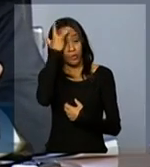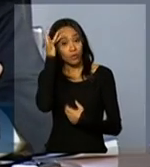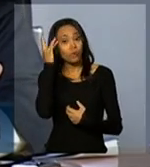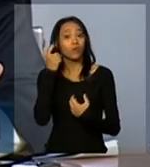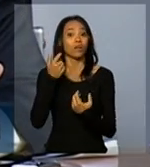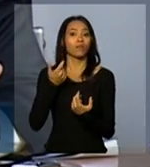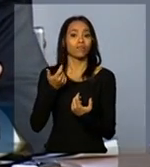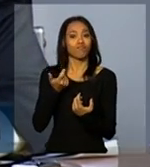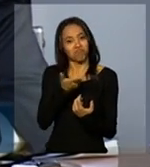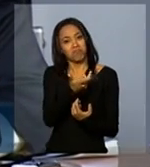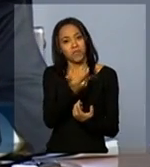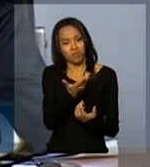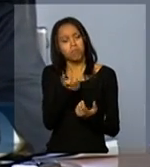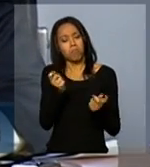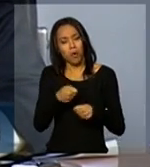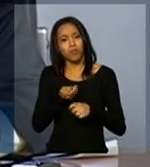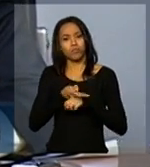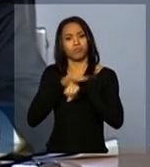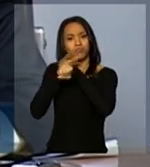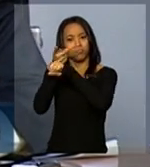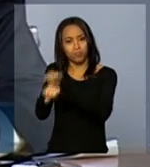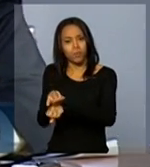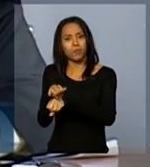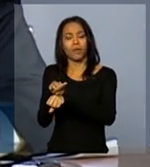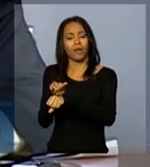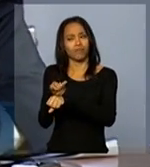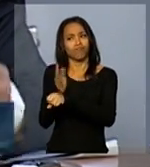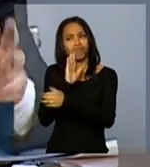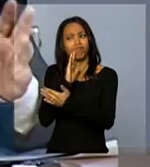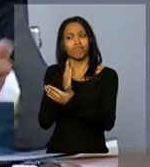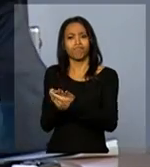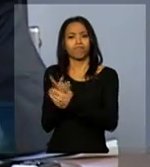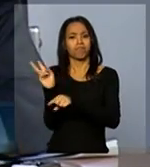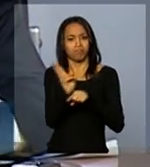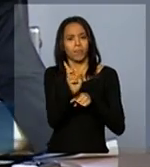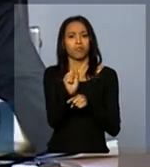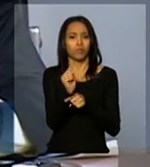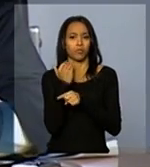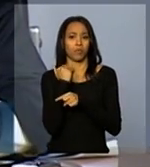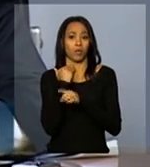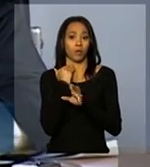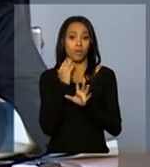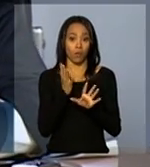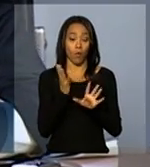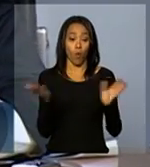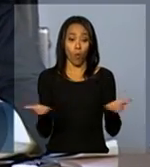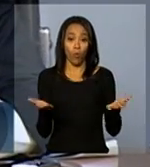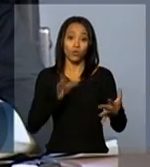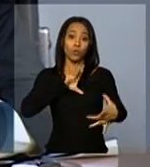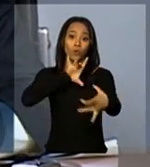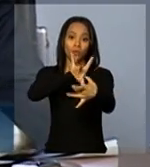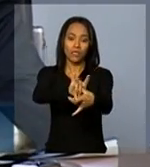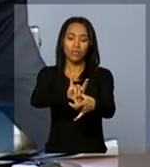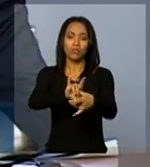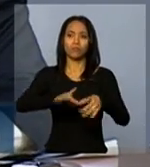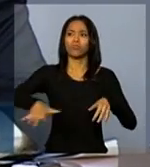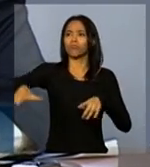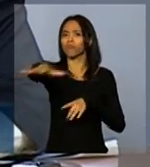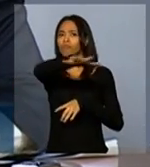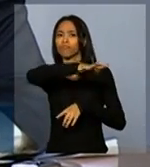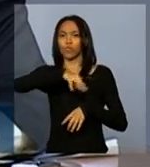para poder adquirir um pouco mais de crédito. Então, com esta conjuntura mais favorável para